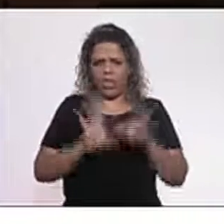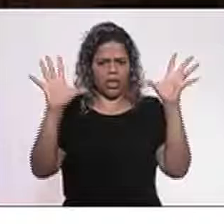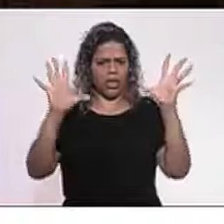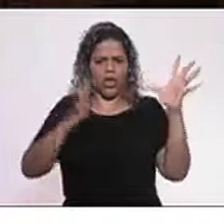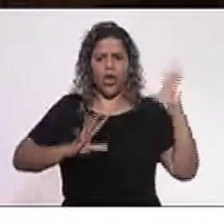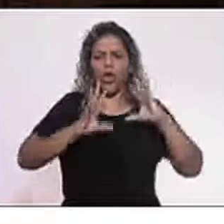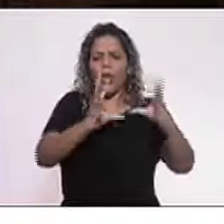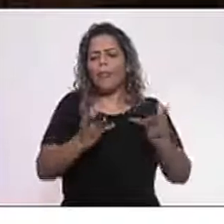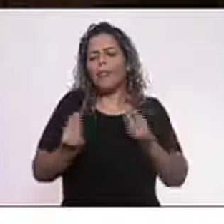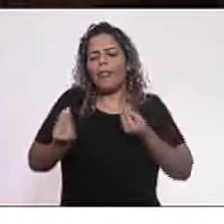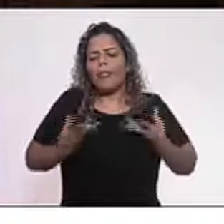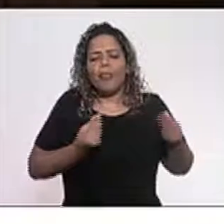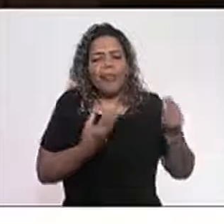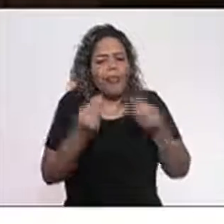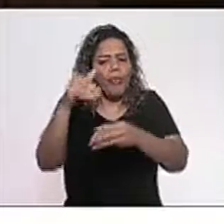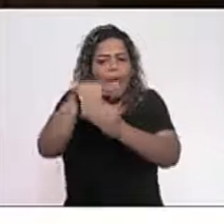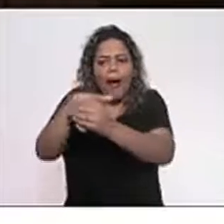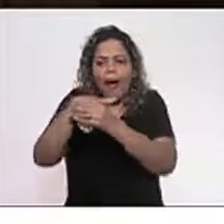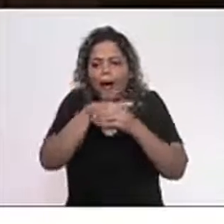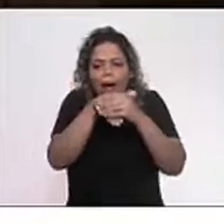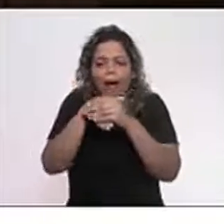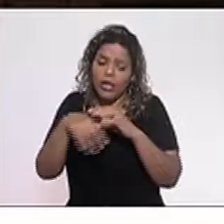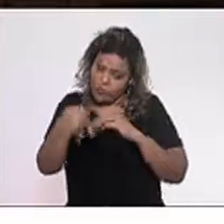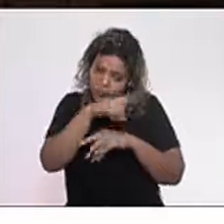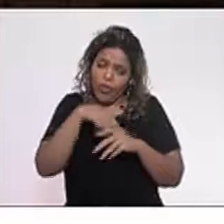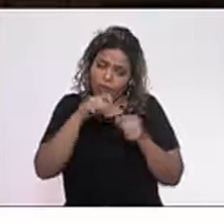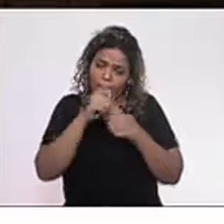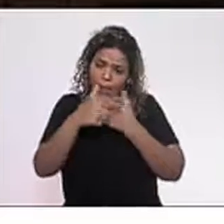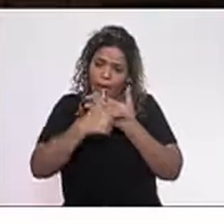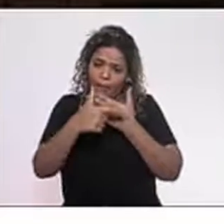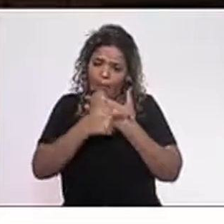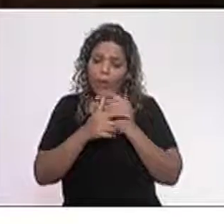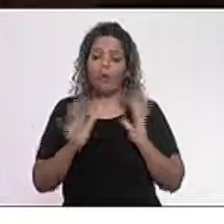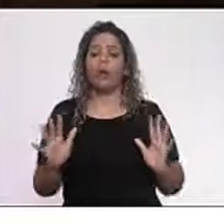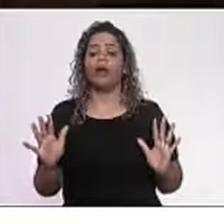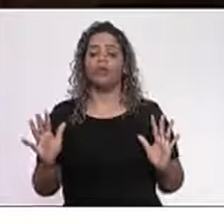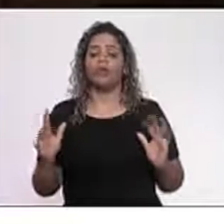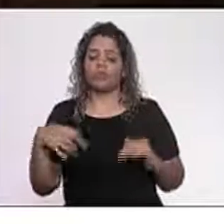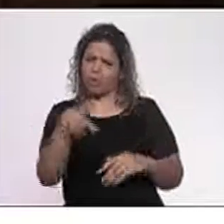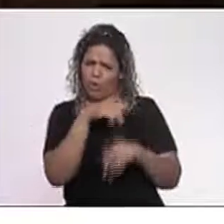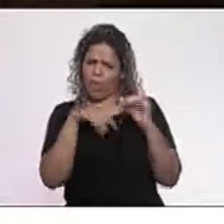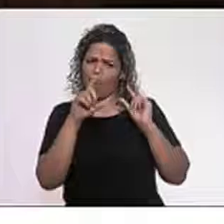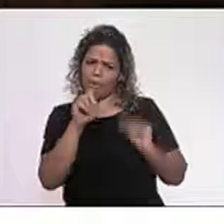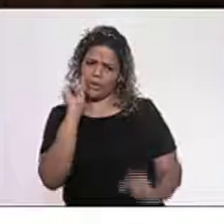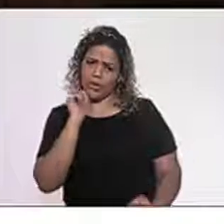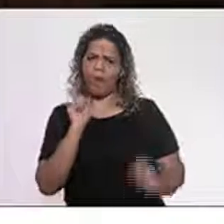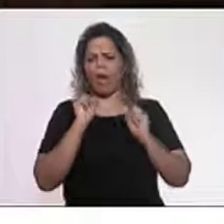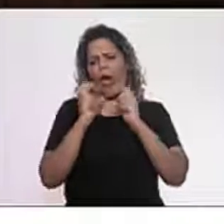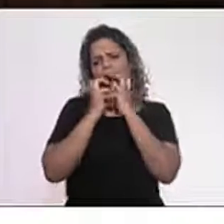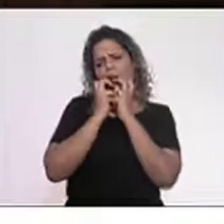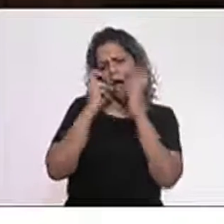democraticamente e com muitos votos. E eles vão fazer seu papel. Agora, vocês têm opção, vocês podem